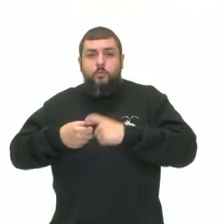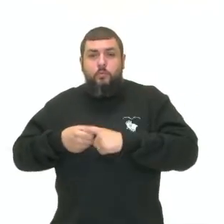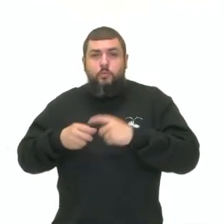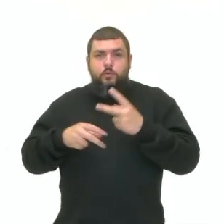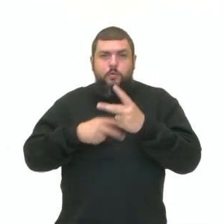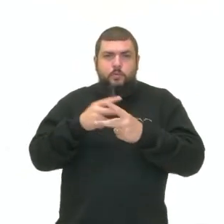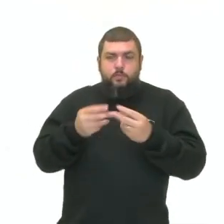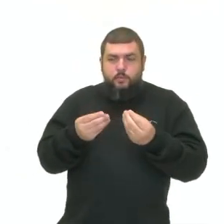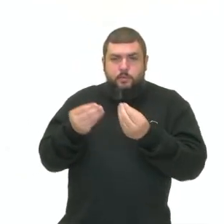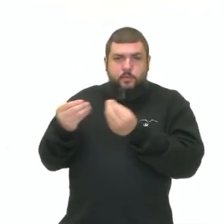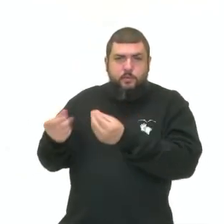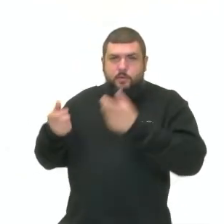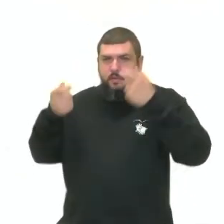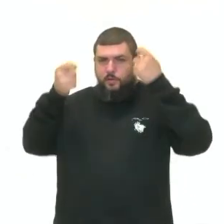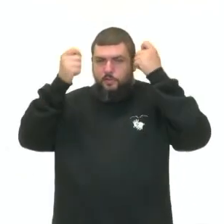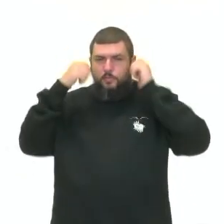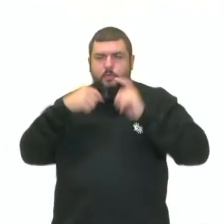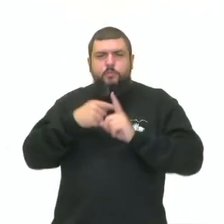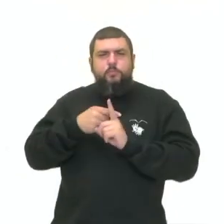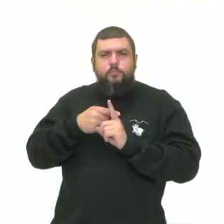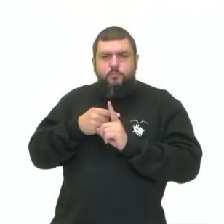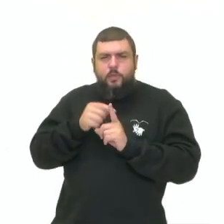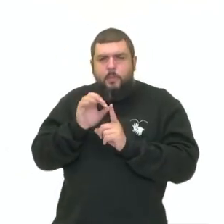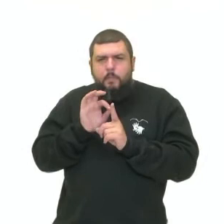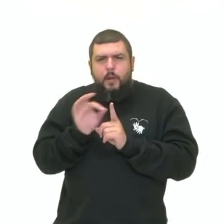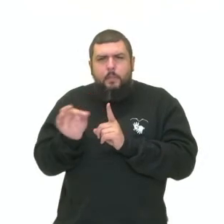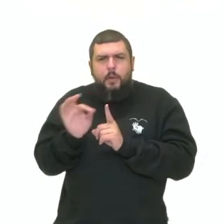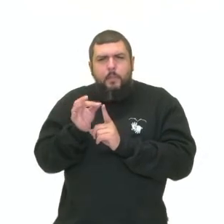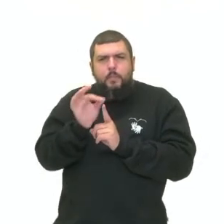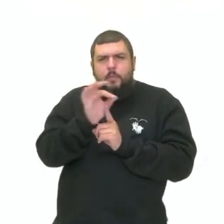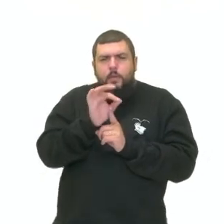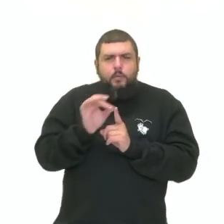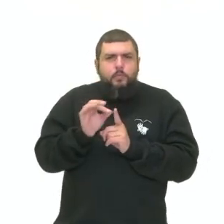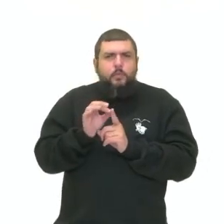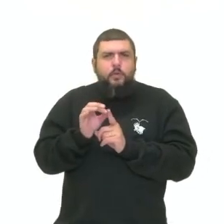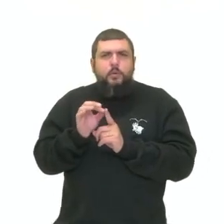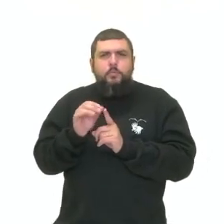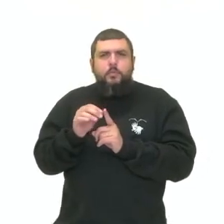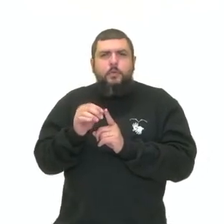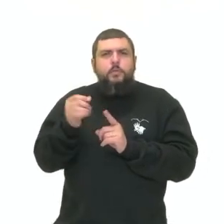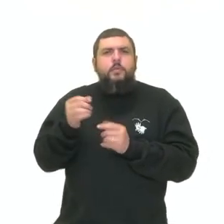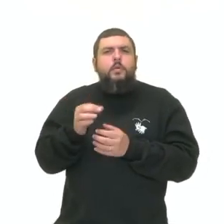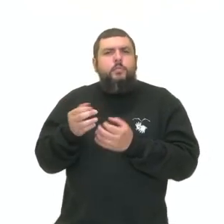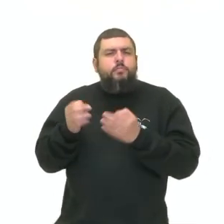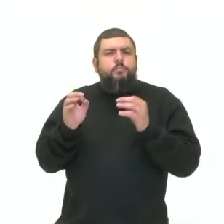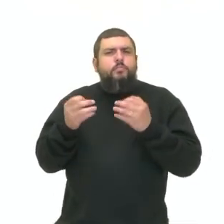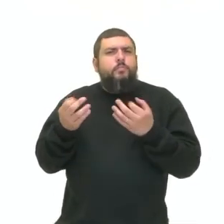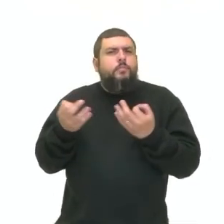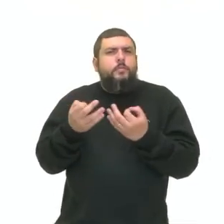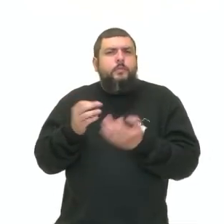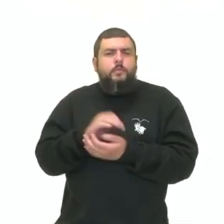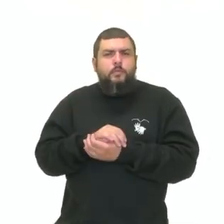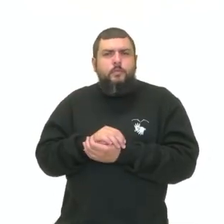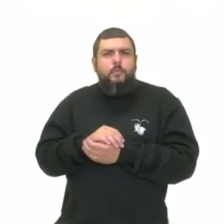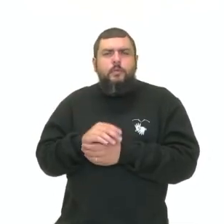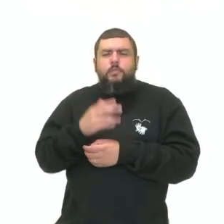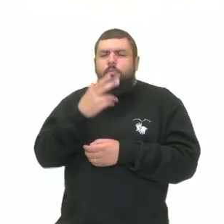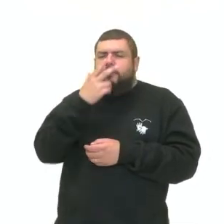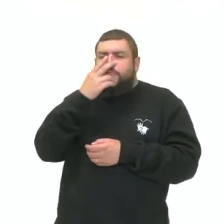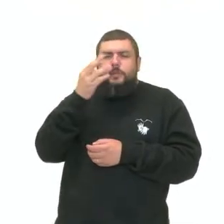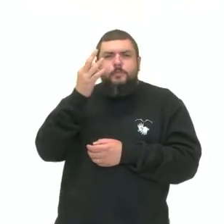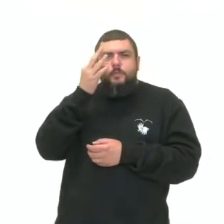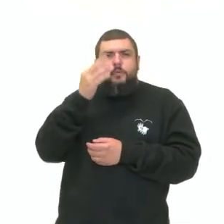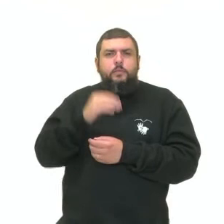ela um crucifixo, torneadinho, o cordão de pendurar, com bambolim nas pontas, a maior gracinha.